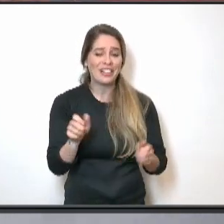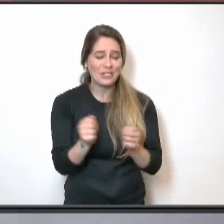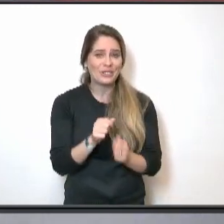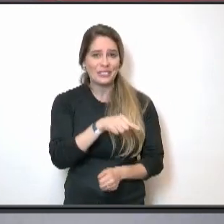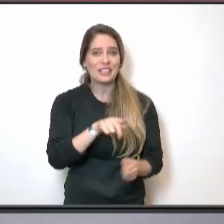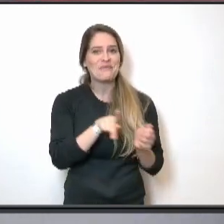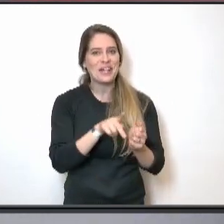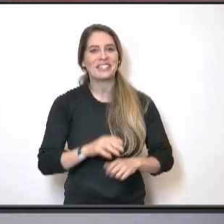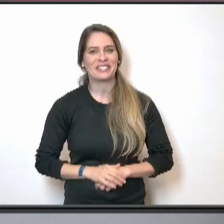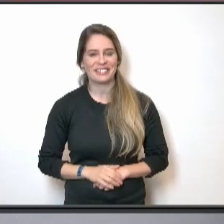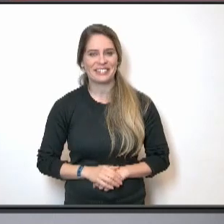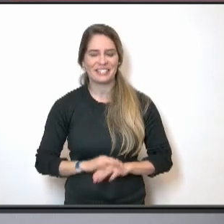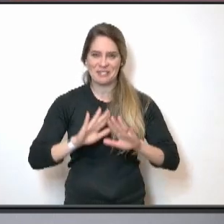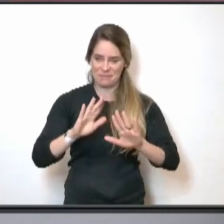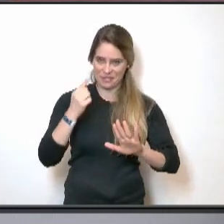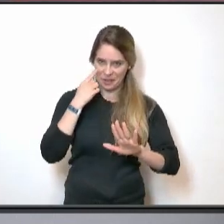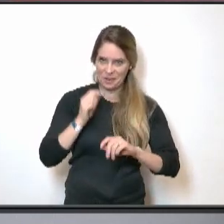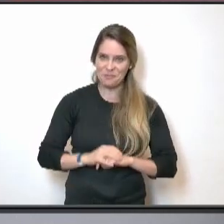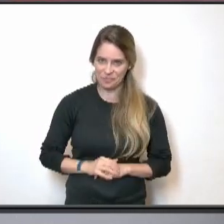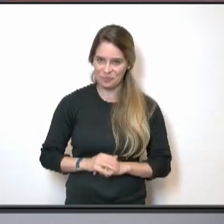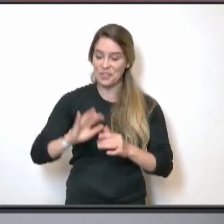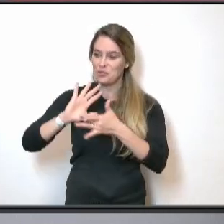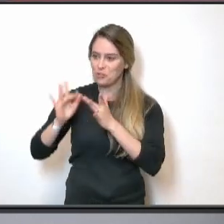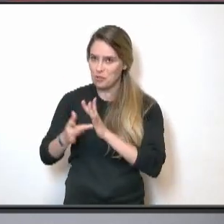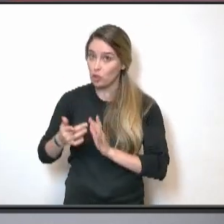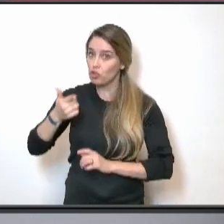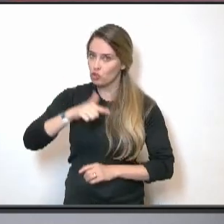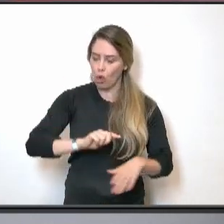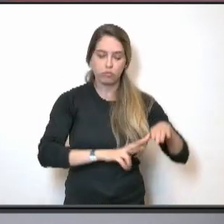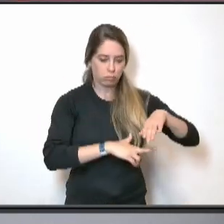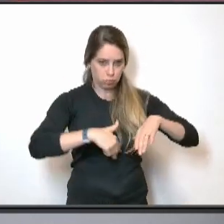aparece diante dos discípulos a primeira vez. Pedro está lá? Está.